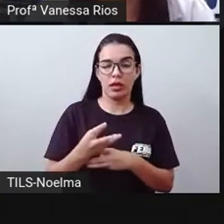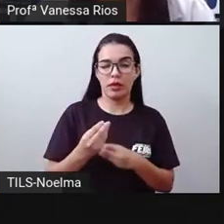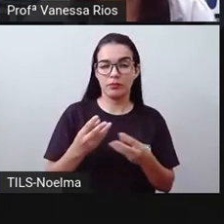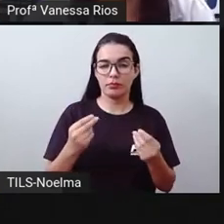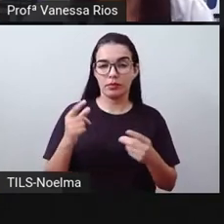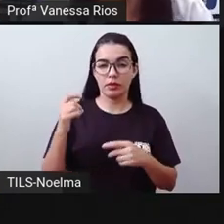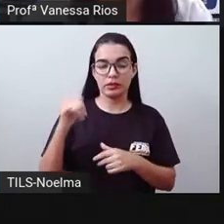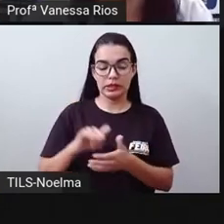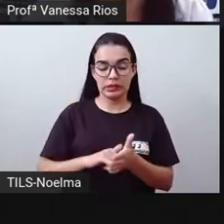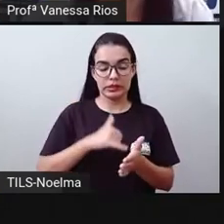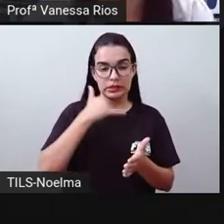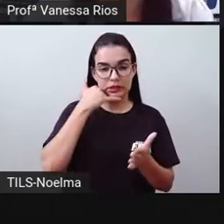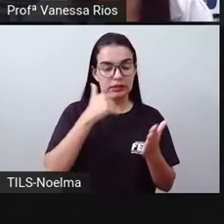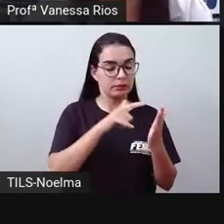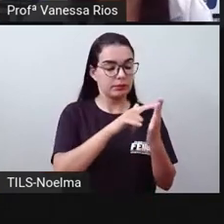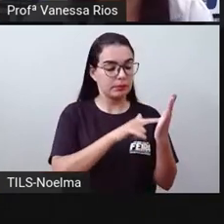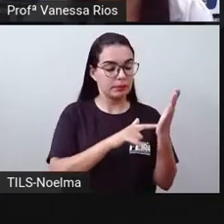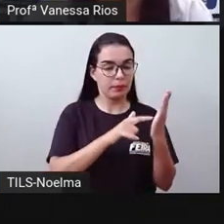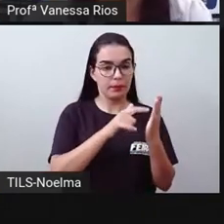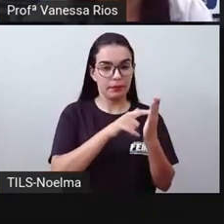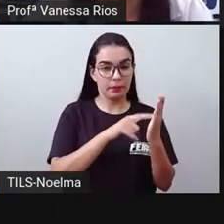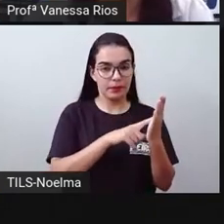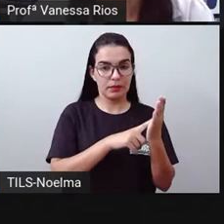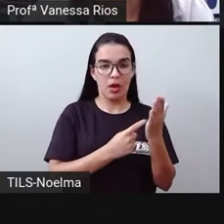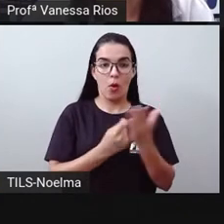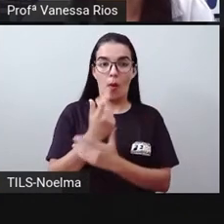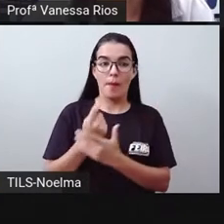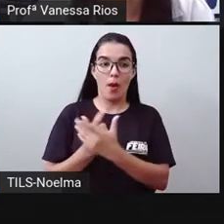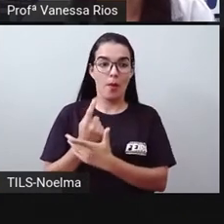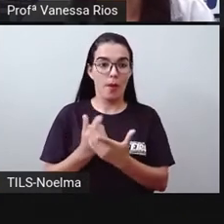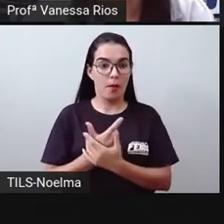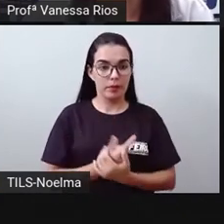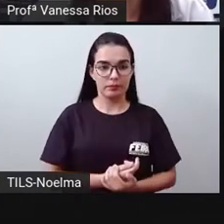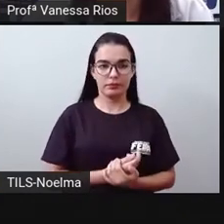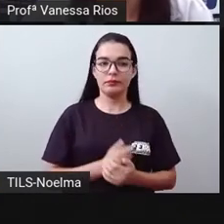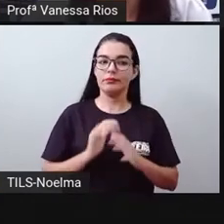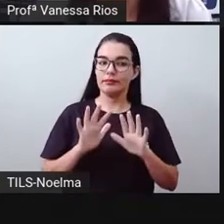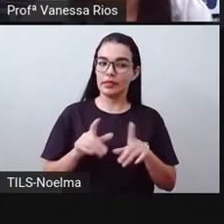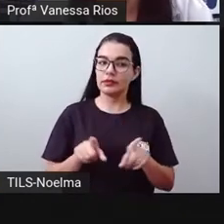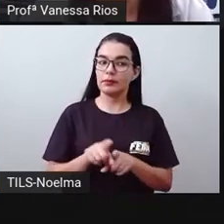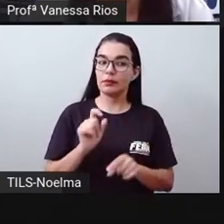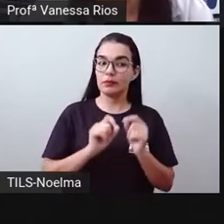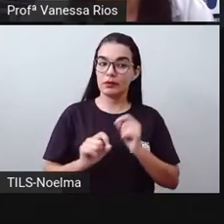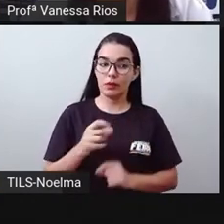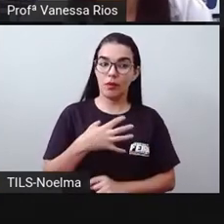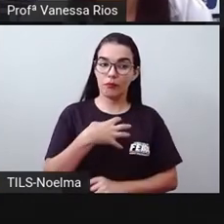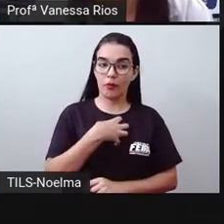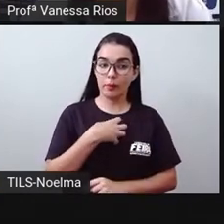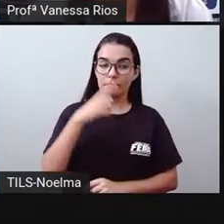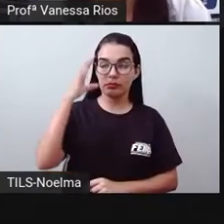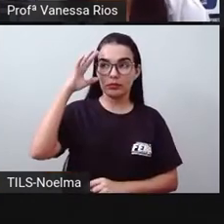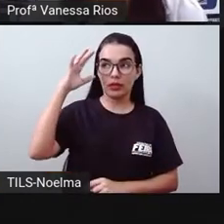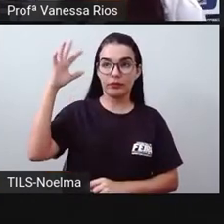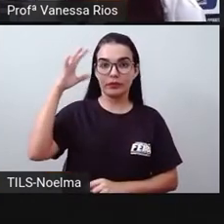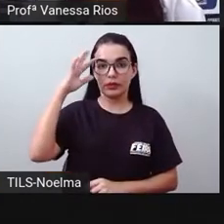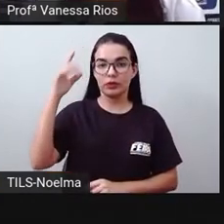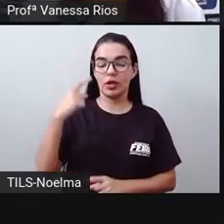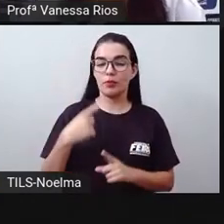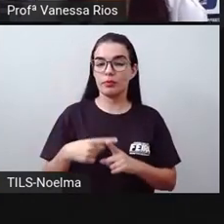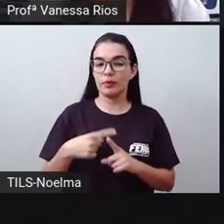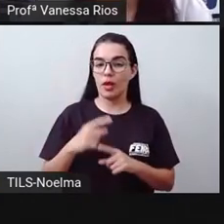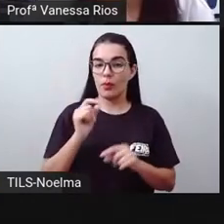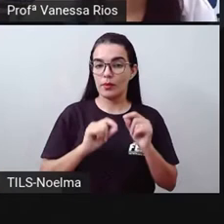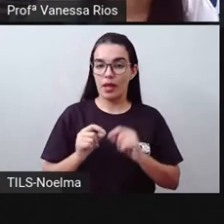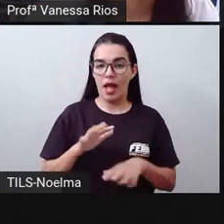de telefones que o personagem compra. Mas é uma forma da gente refletir sobre o fato de que muitas vezes a gente